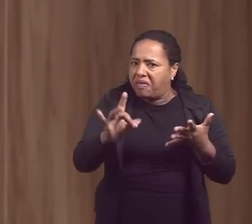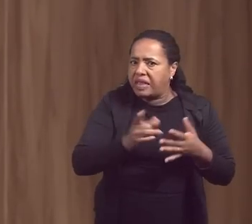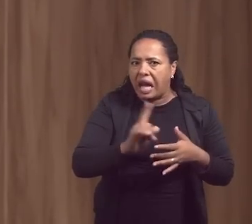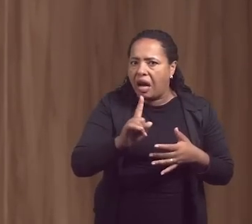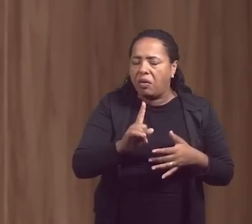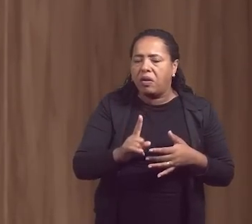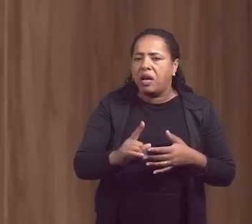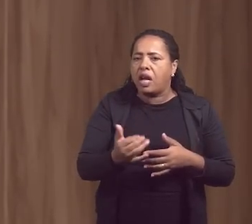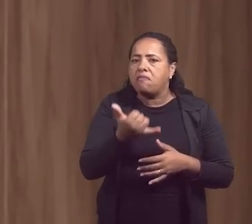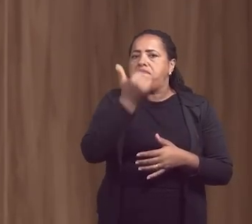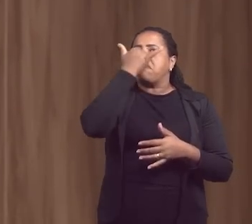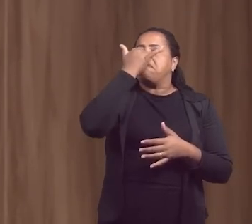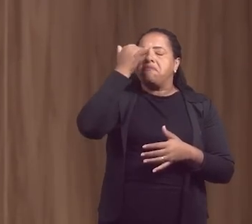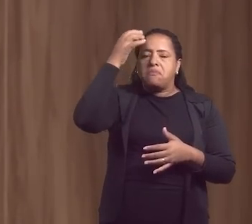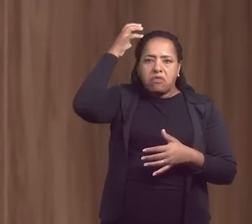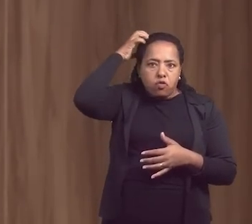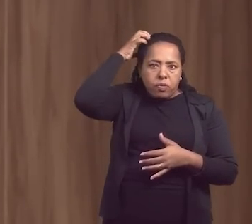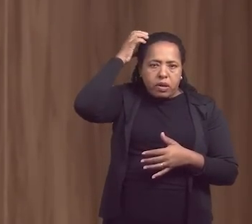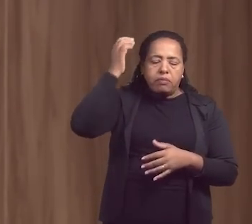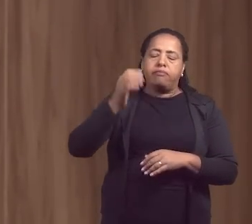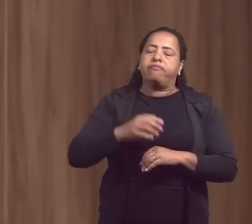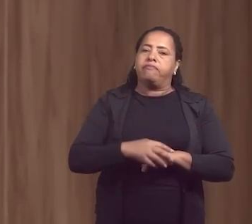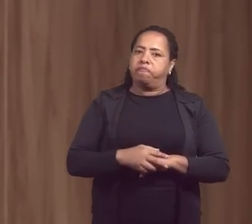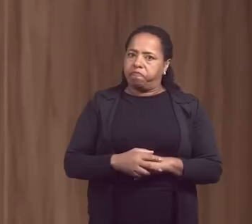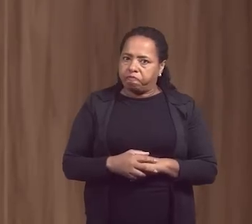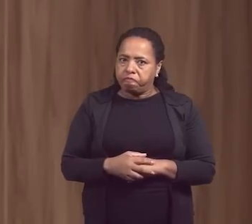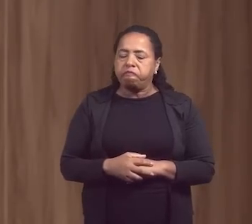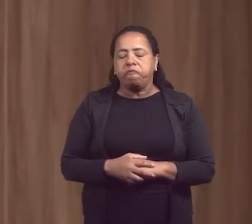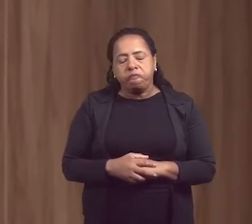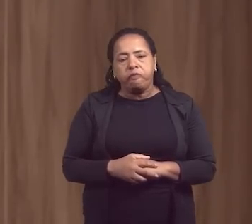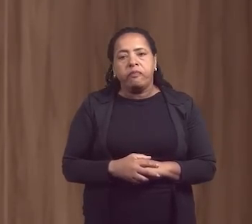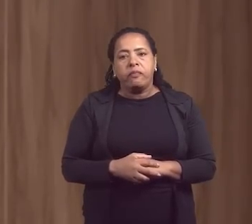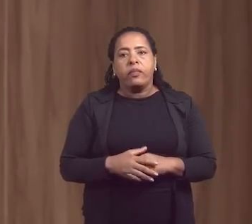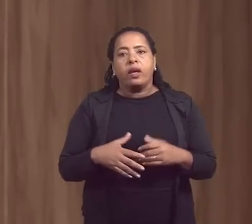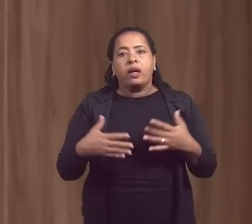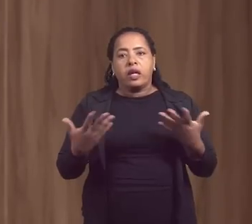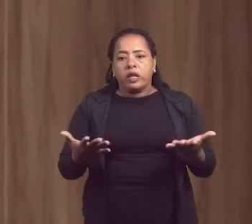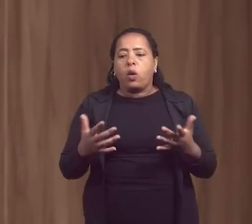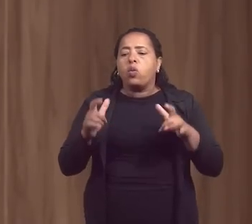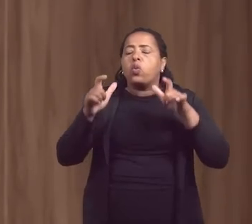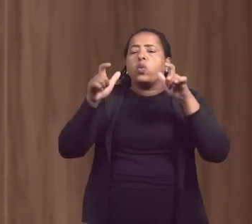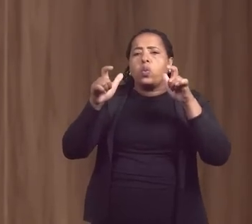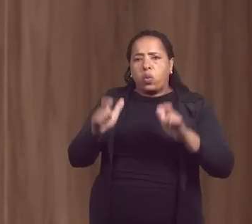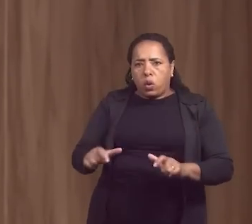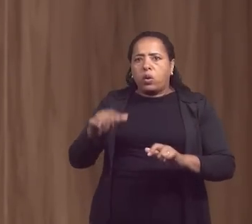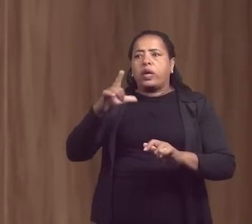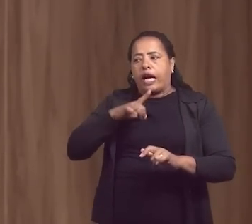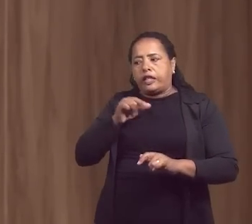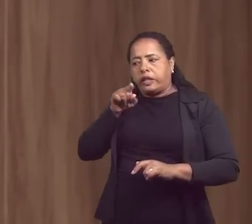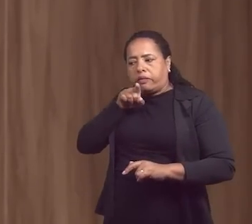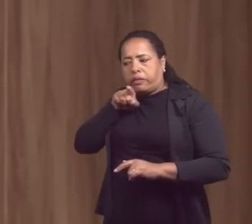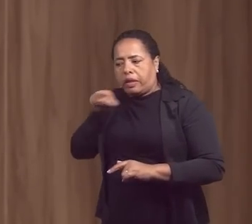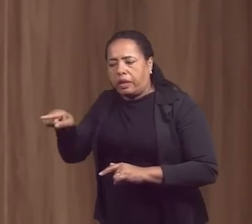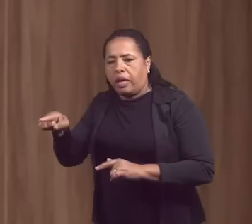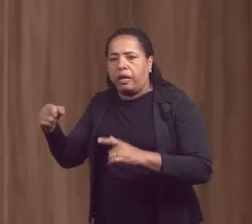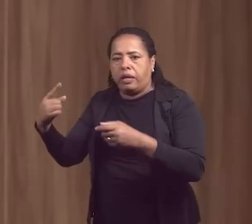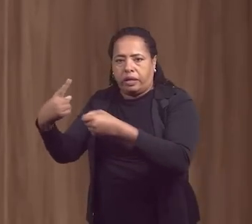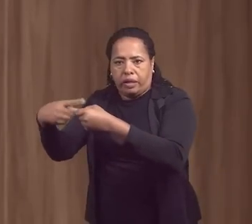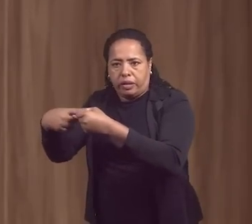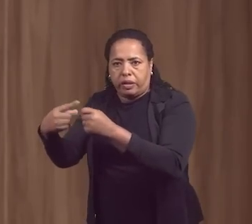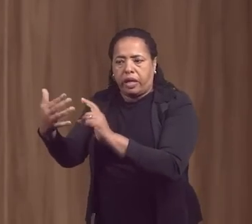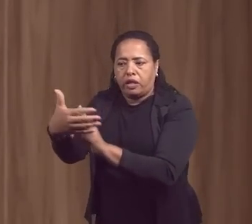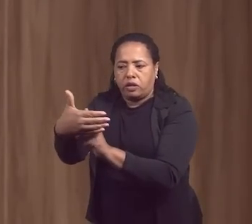um acidente, culpa. Então, esse teria um lugar na cidade de refúgio para